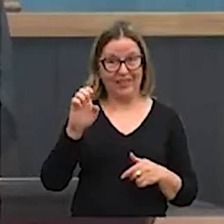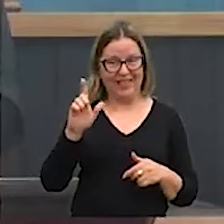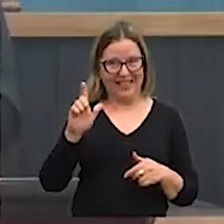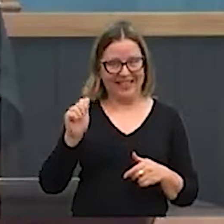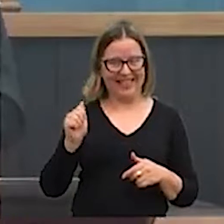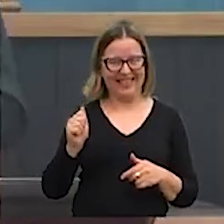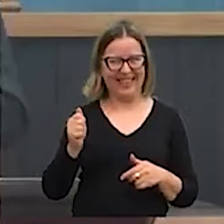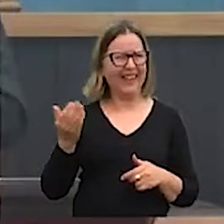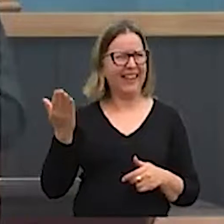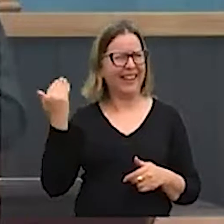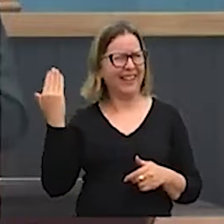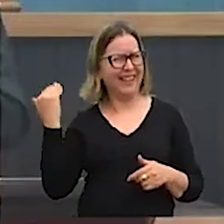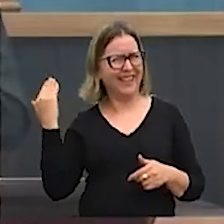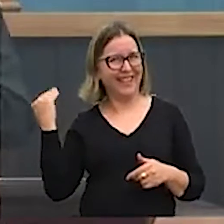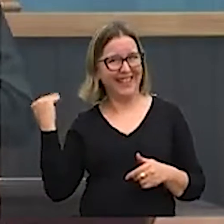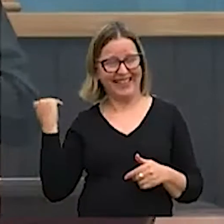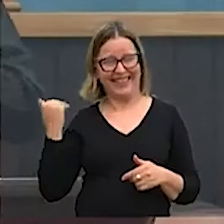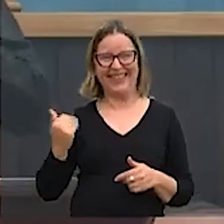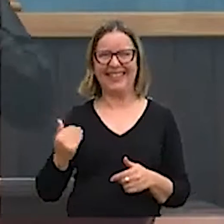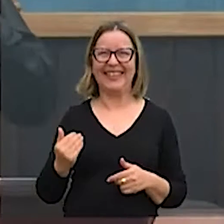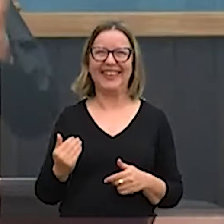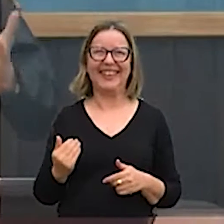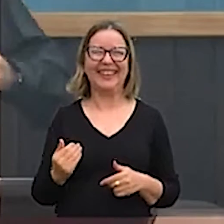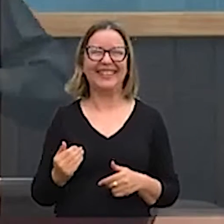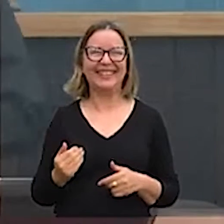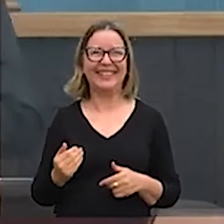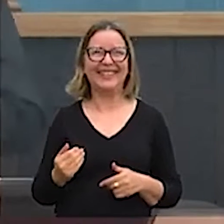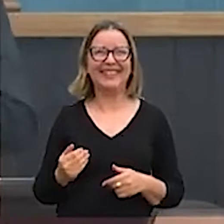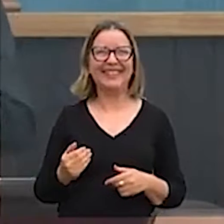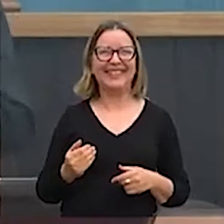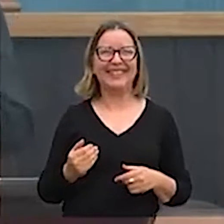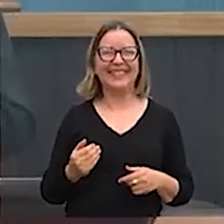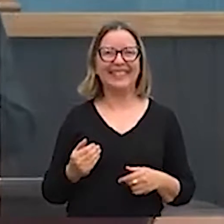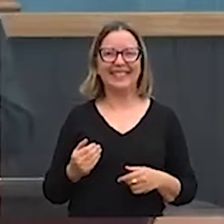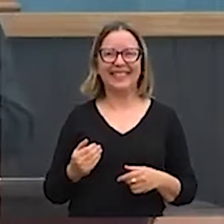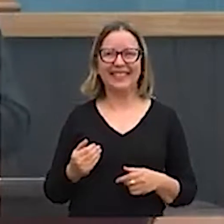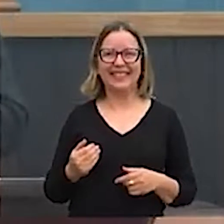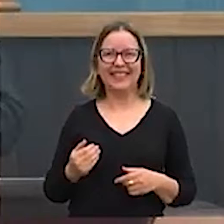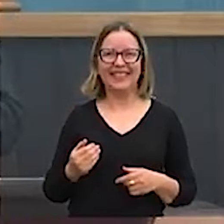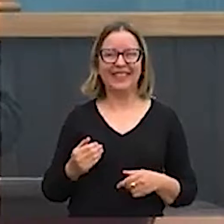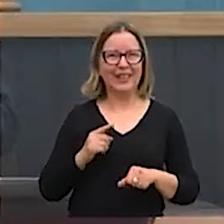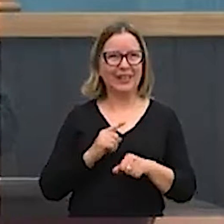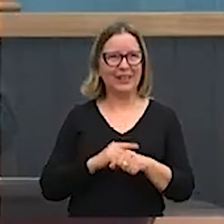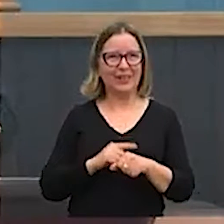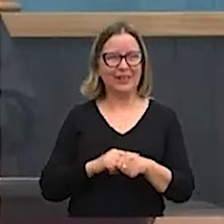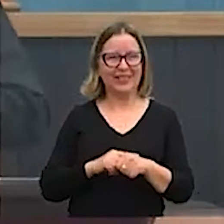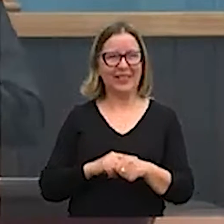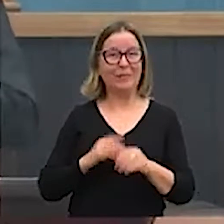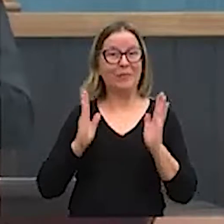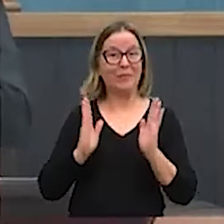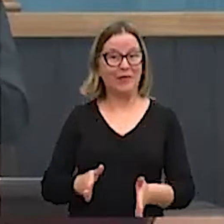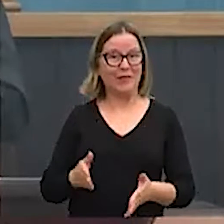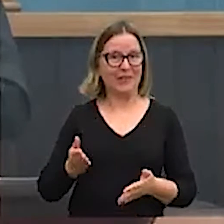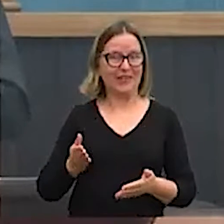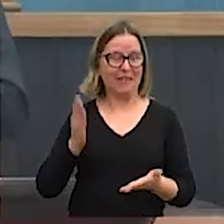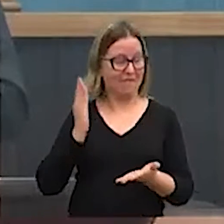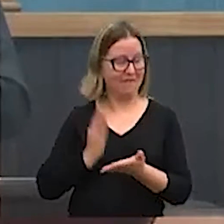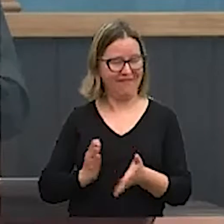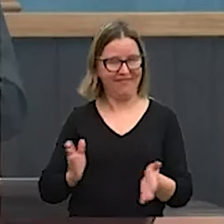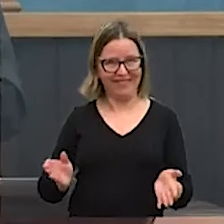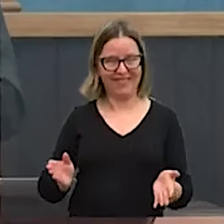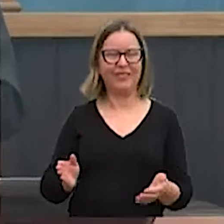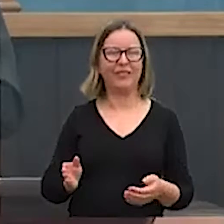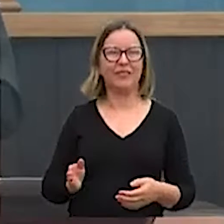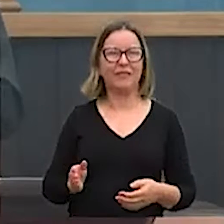atrásmente, né, naqueles tempos idos que já vão longe, que eu